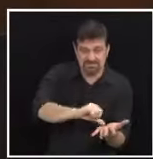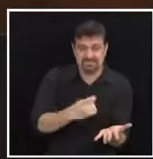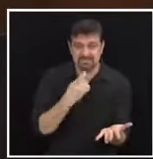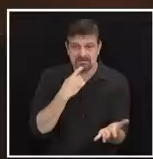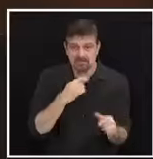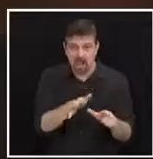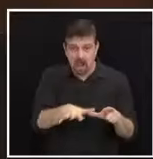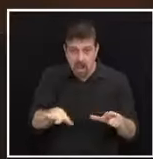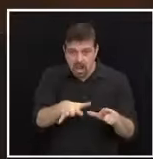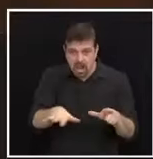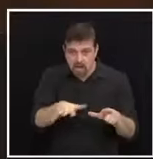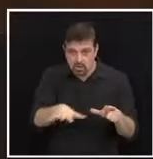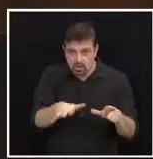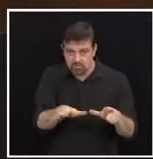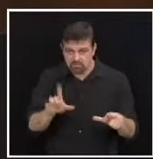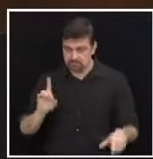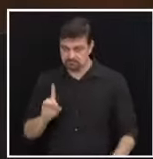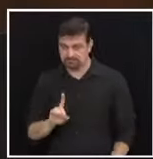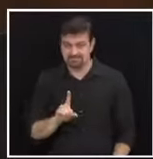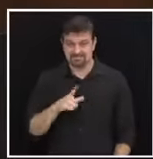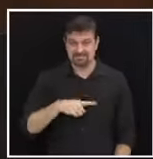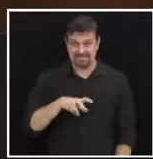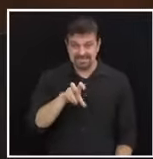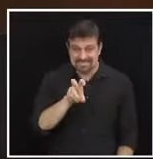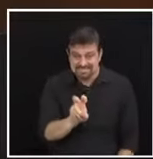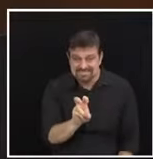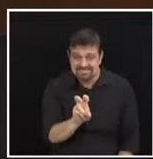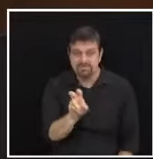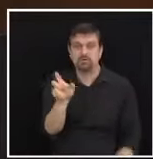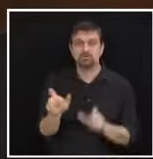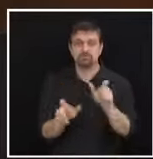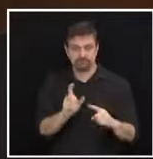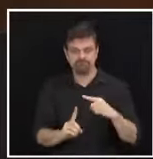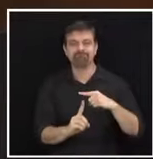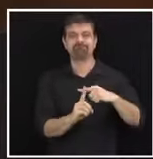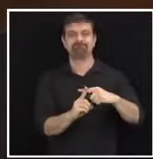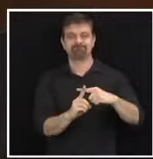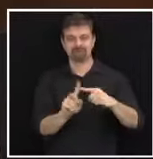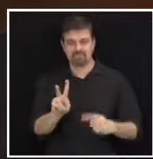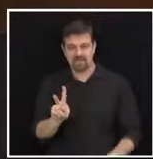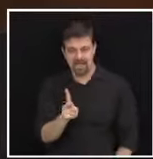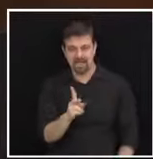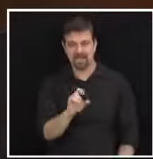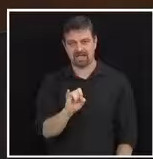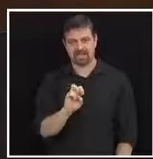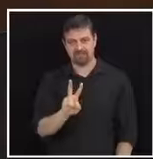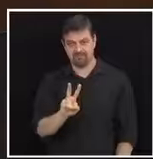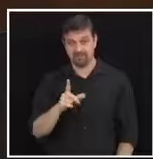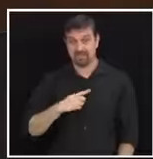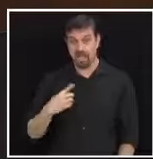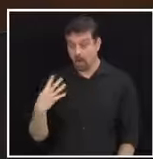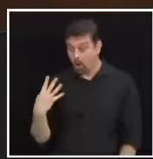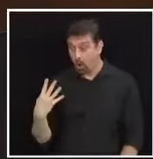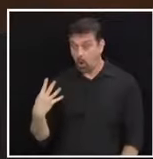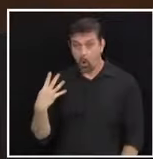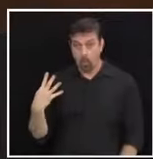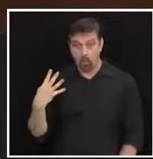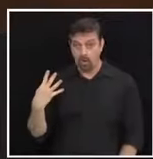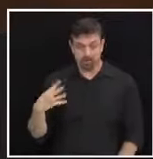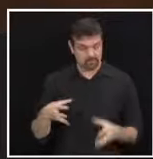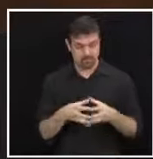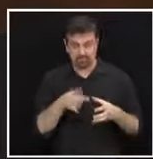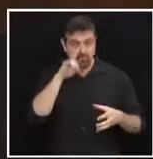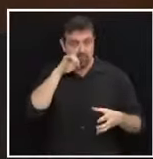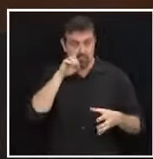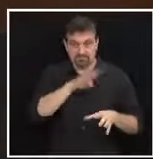Rosário, em Campinas, 5 tinham dado positivo. E 4 deles não eram de grupo de risco. Lia,